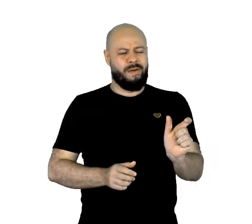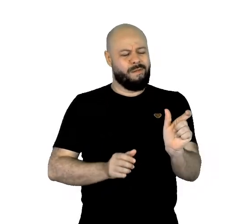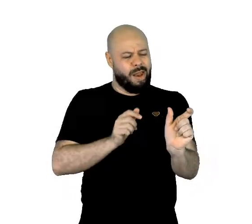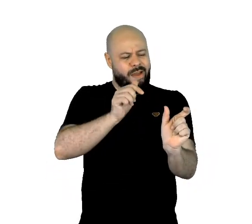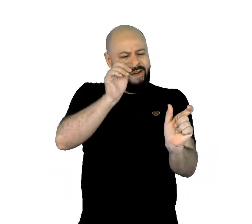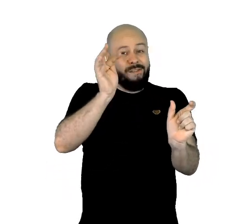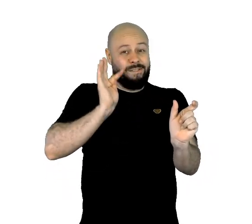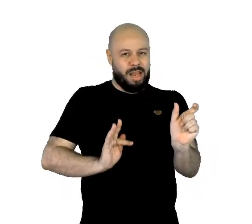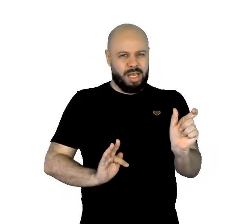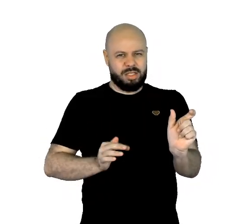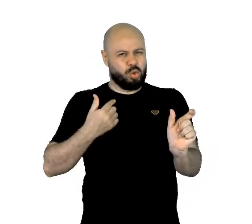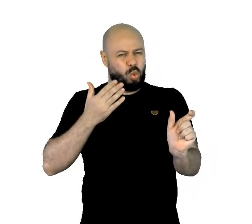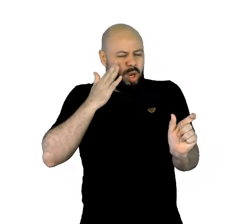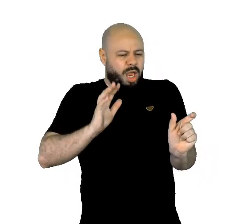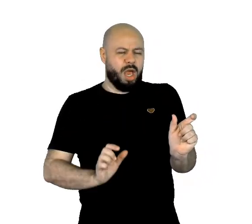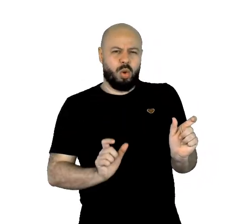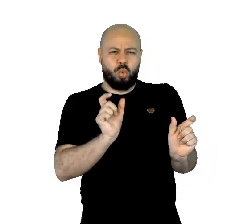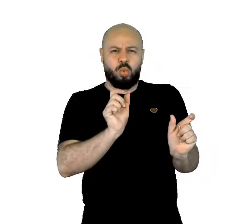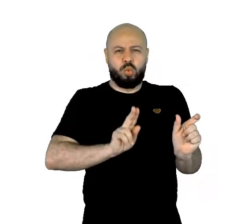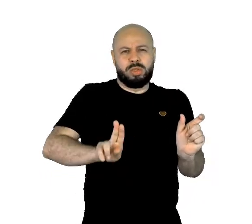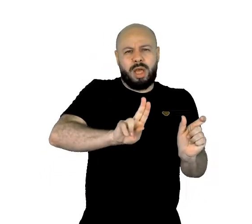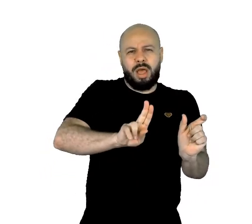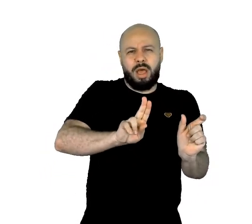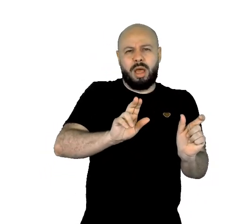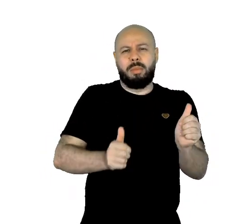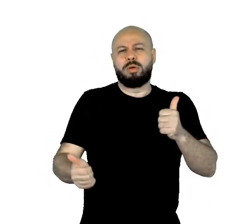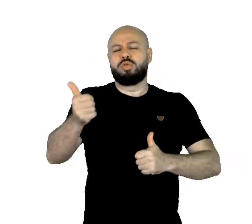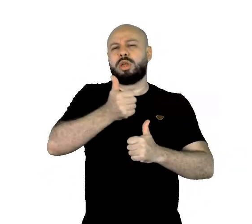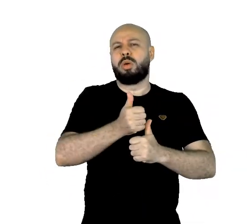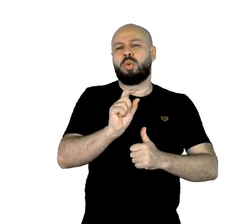feliz novamente, o que eu posso utilizar? A